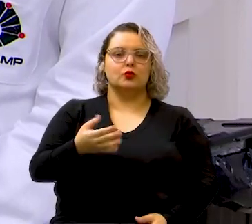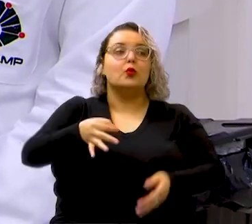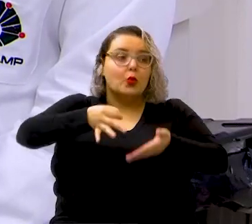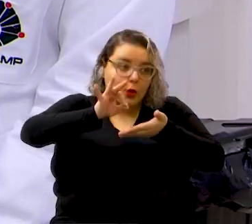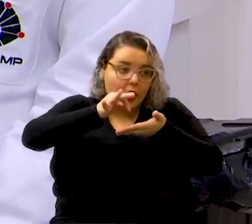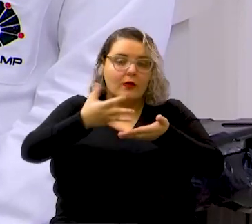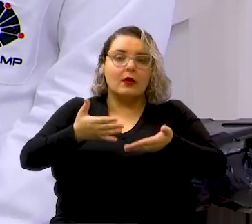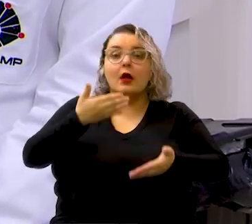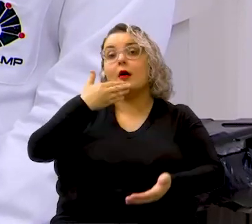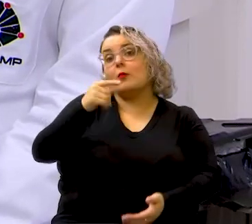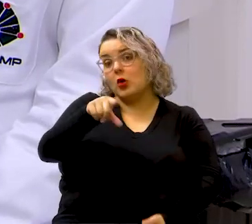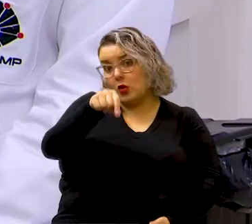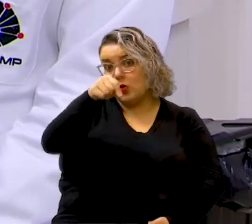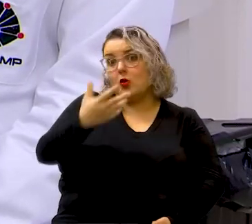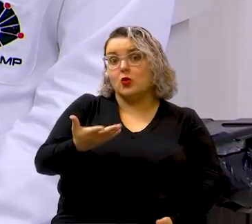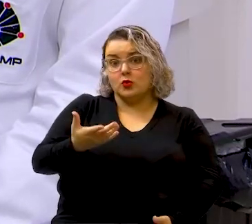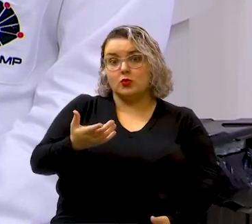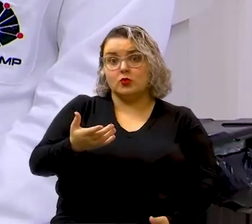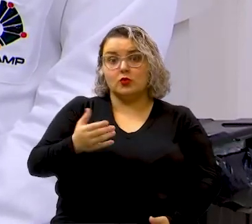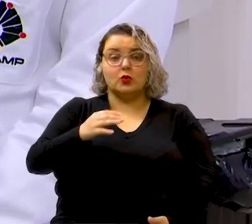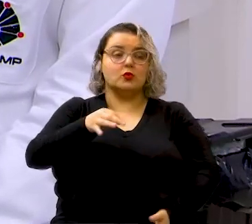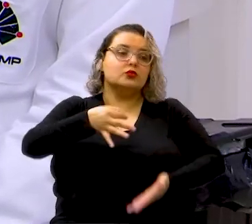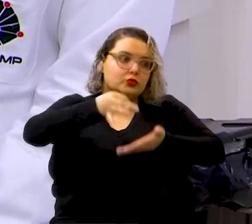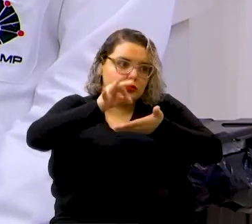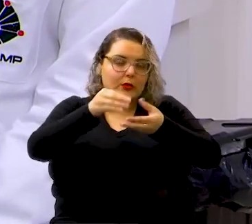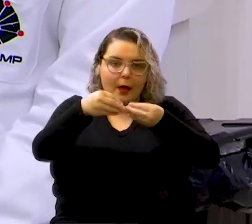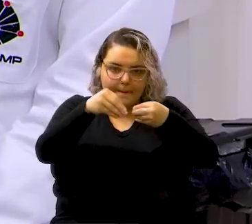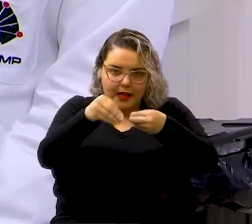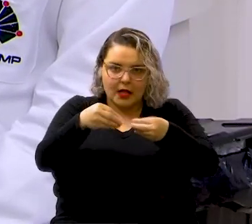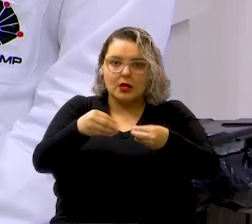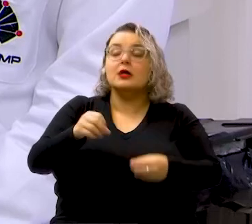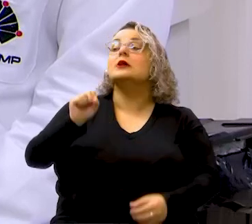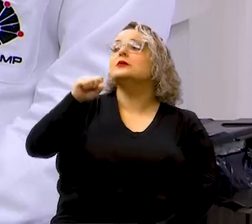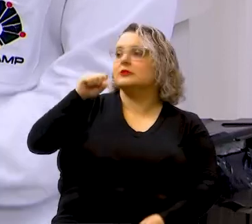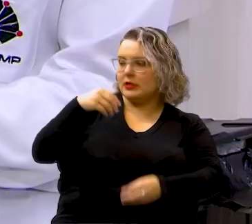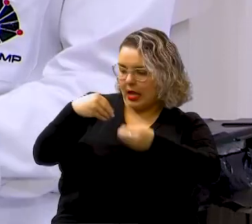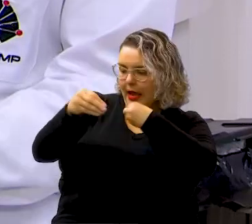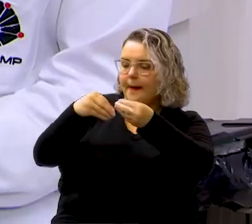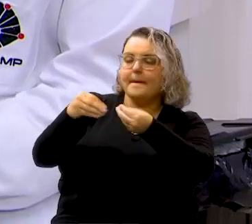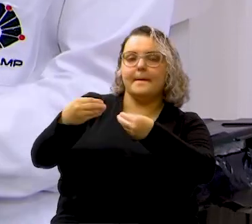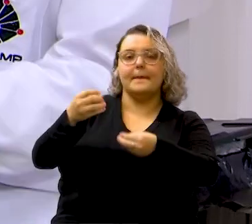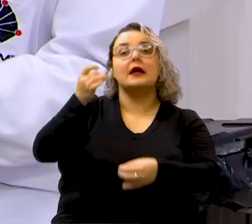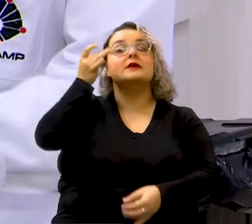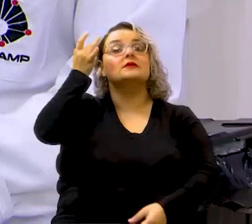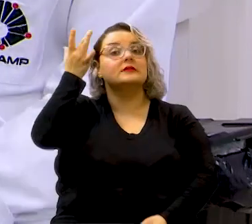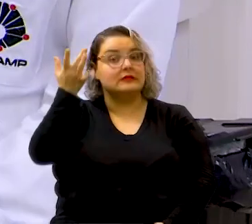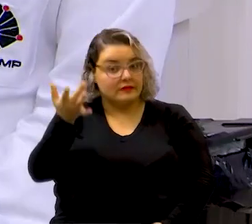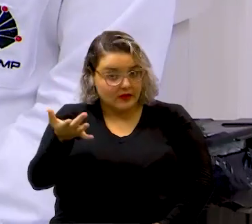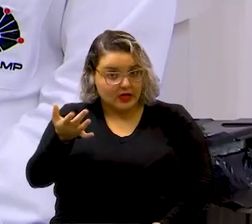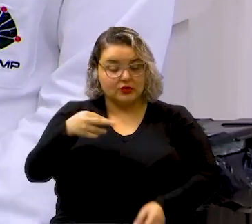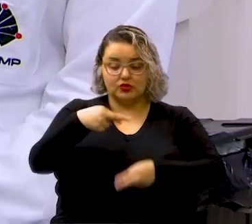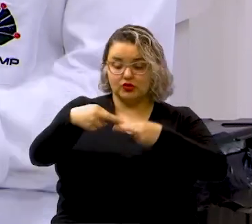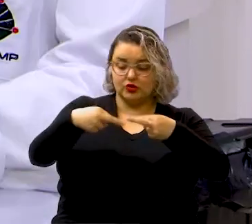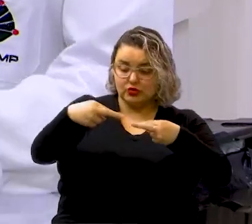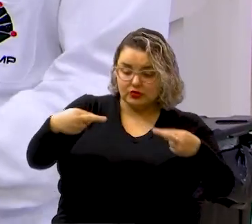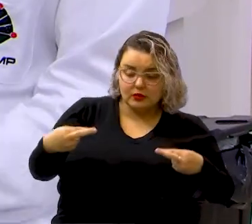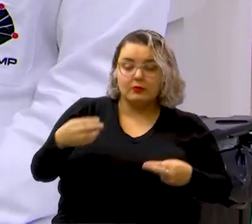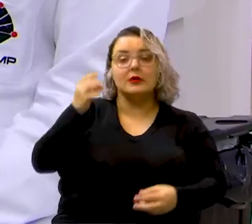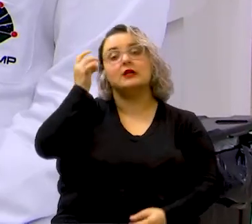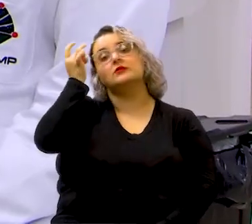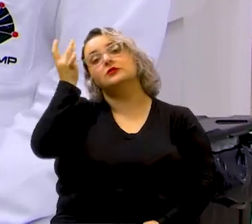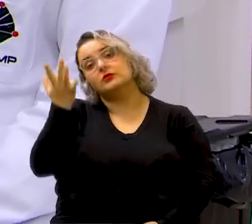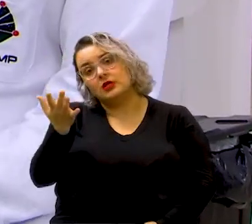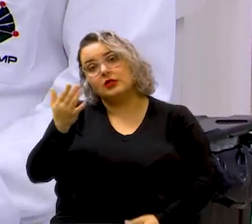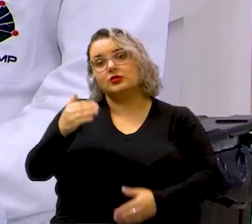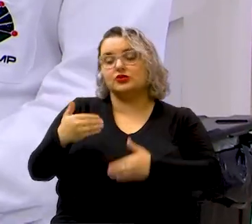coado, é melhor escolher os cafés nas cápsulas de plástico. Isso, as cápsulas de plástico são mais fáceis de serem recicladas,